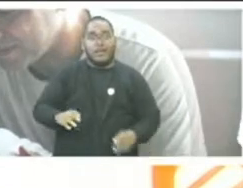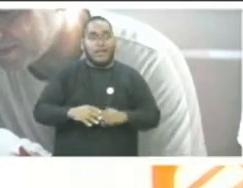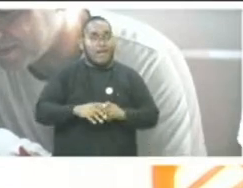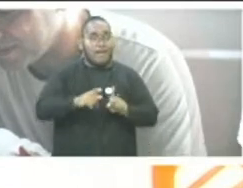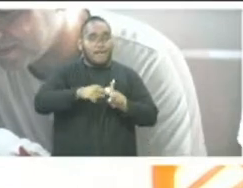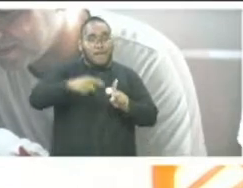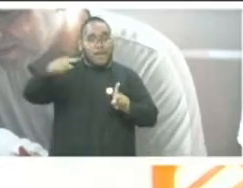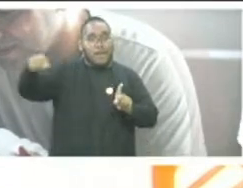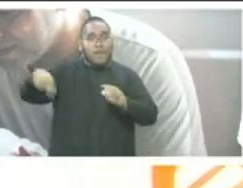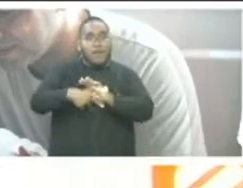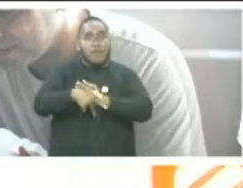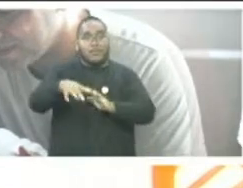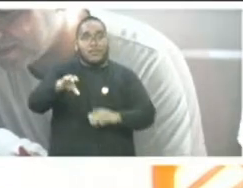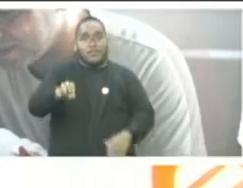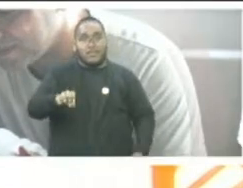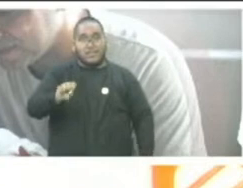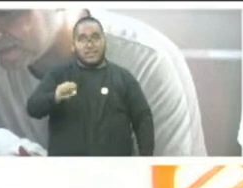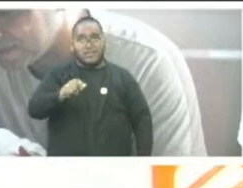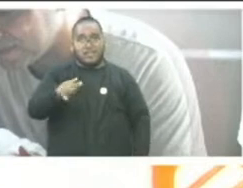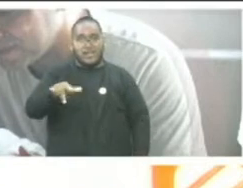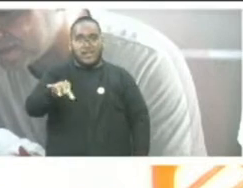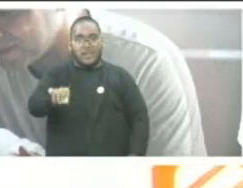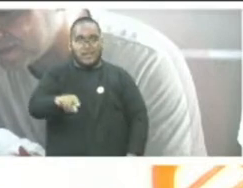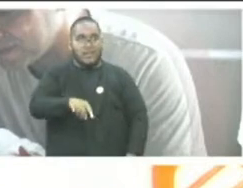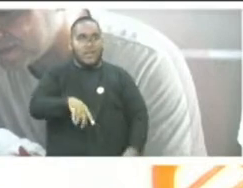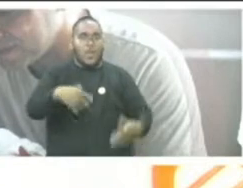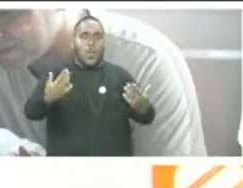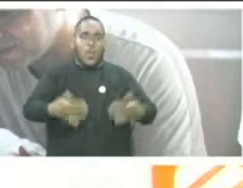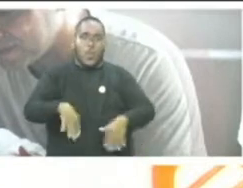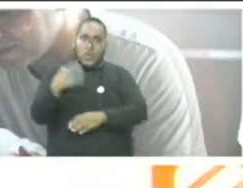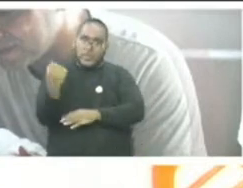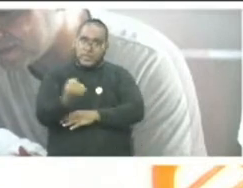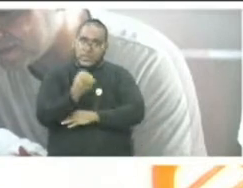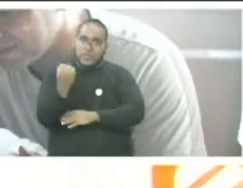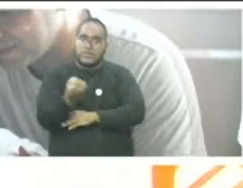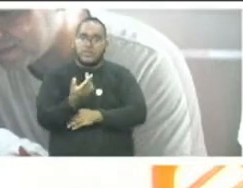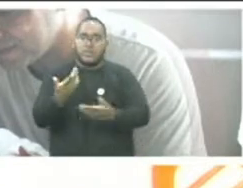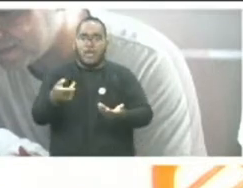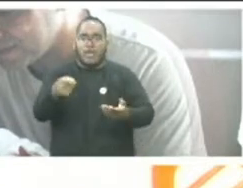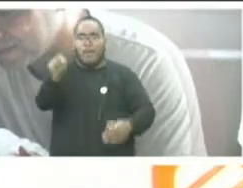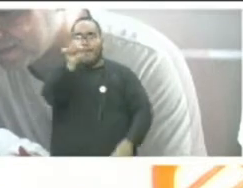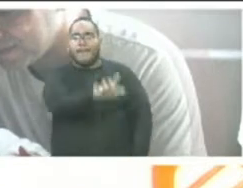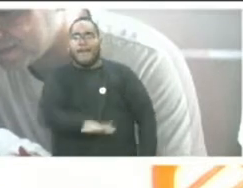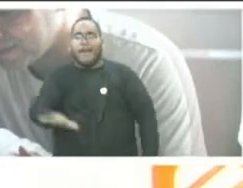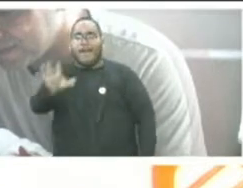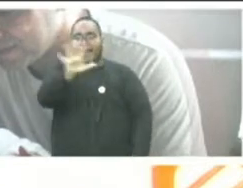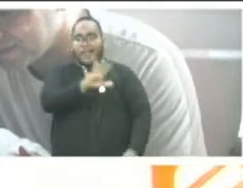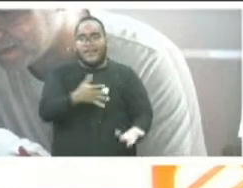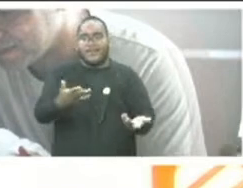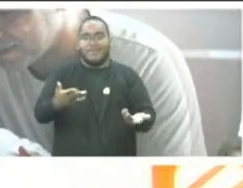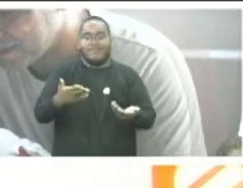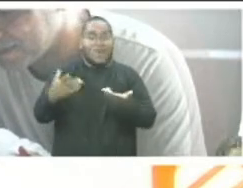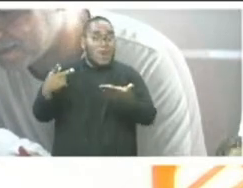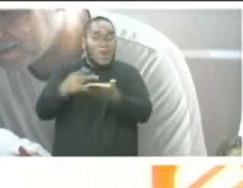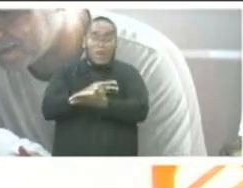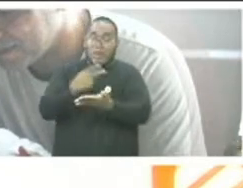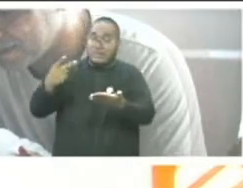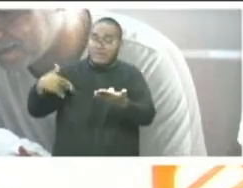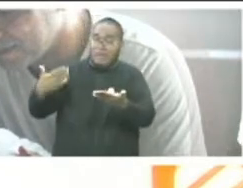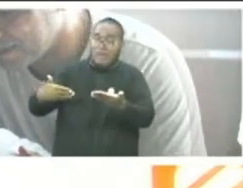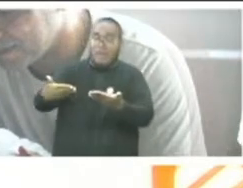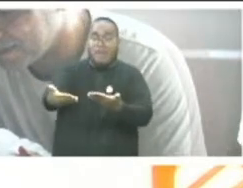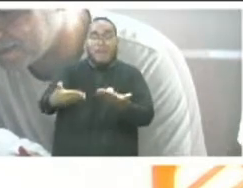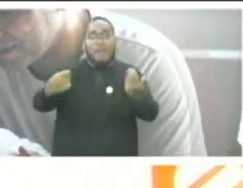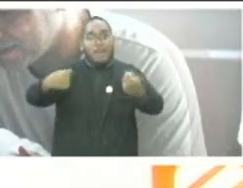extremamente altas e alarmantes. Então, é um cenário que ele praticamente é corriqueiro. Então, a gente precisa aprender